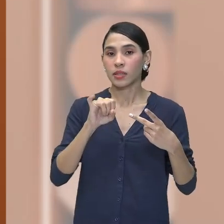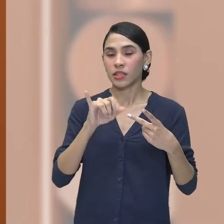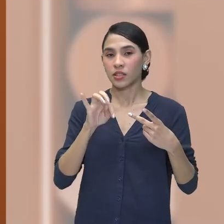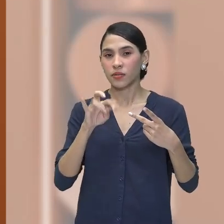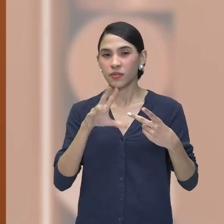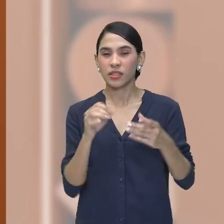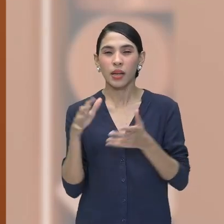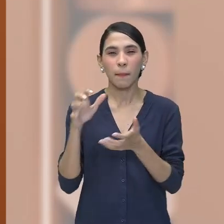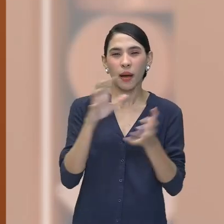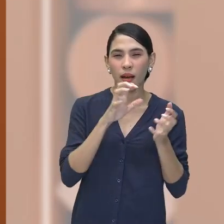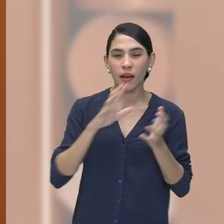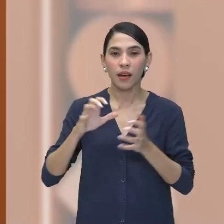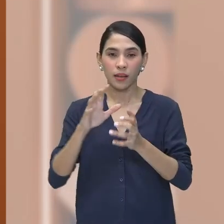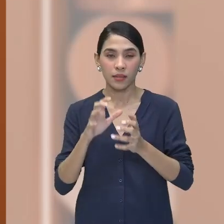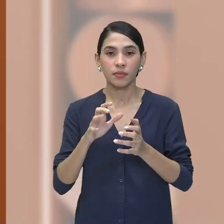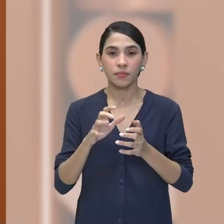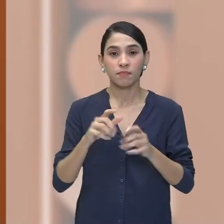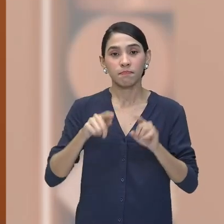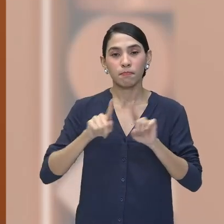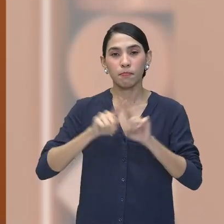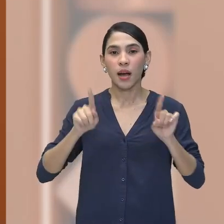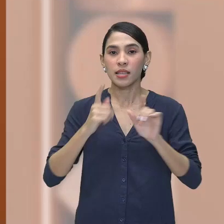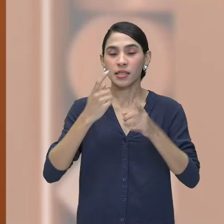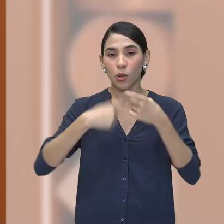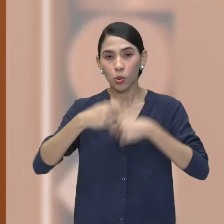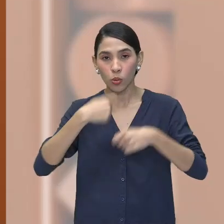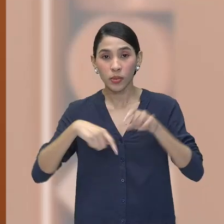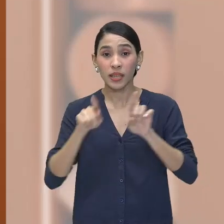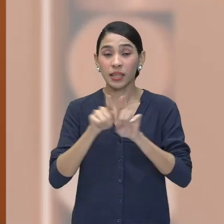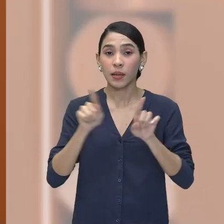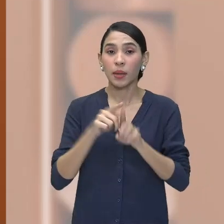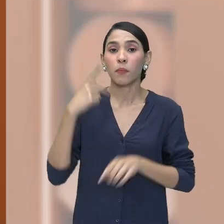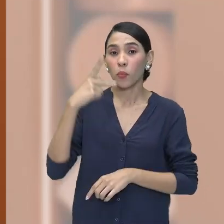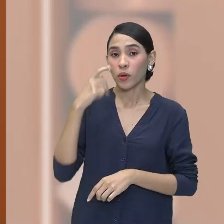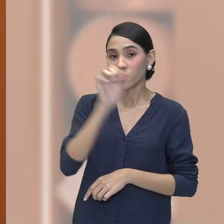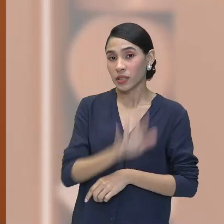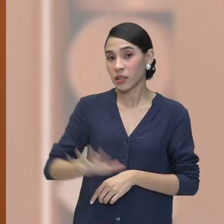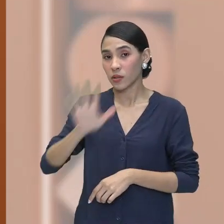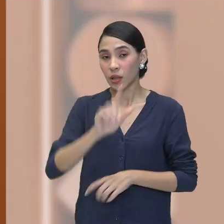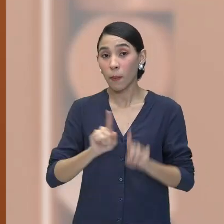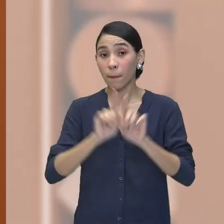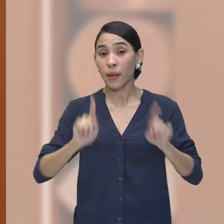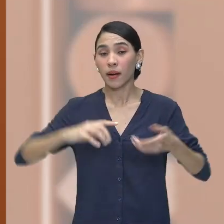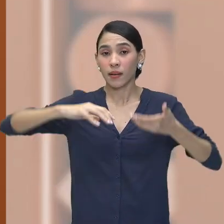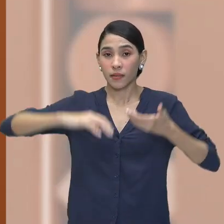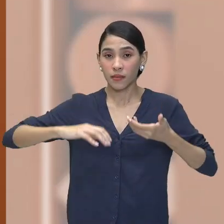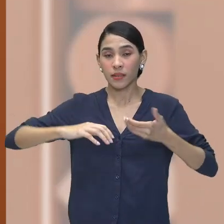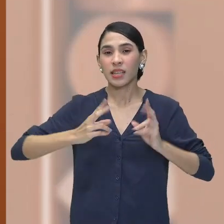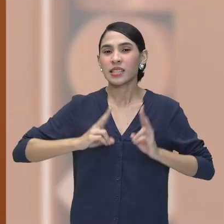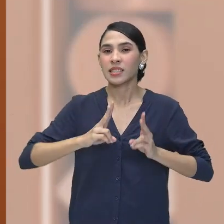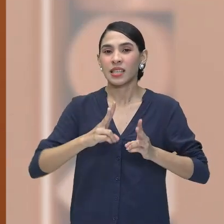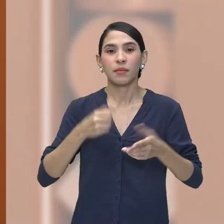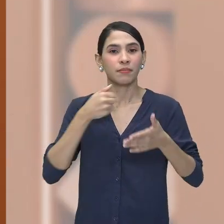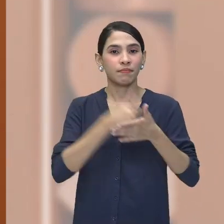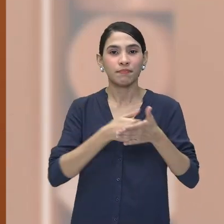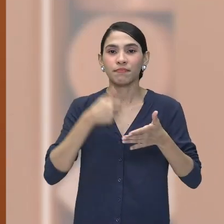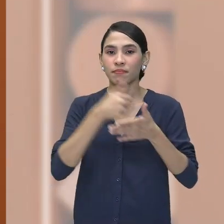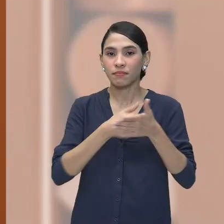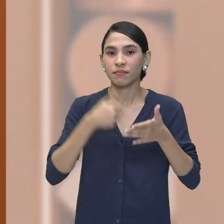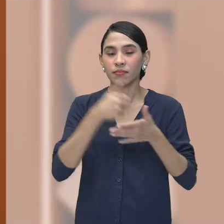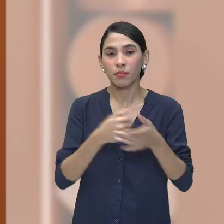momento ali por um filão maior da economia e da política nacional. Mas o Congresso Nacional sempre batia de frente por conta